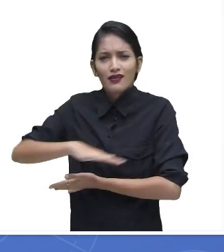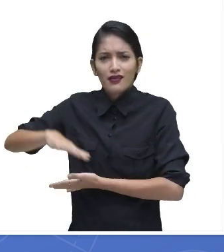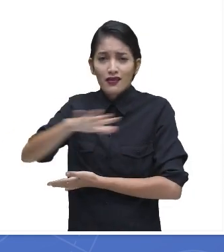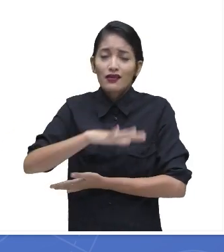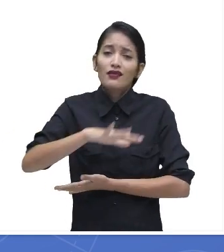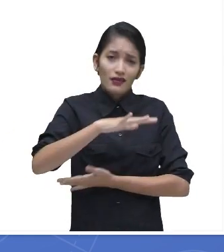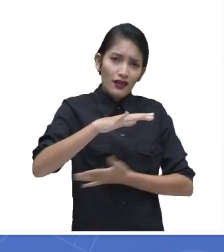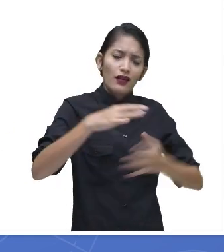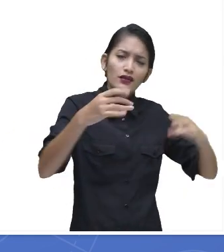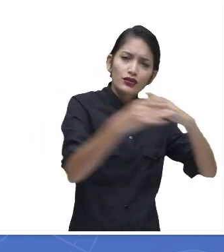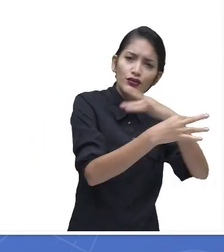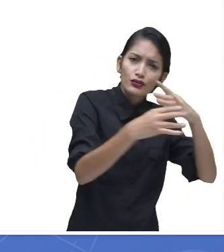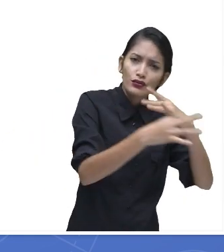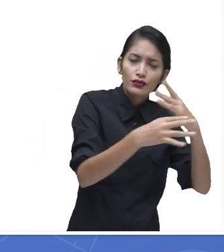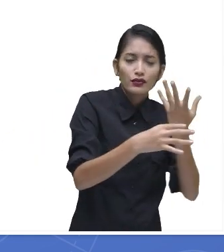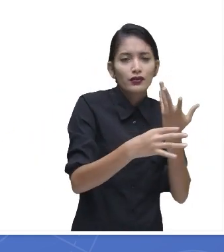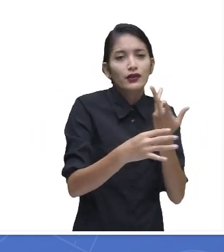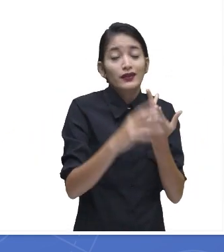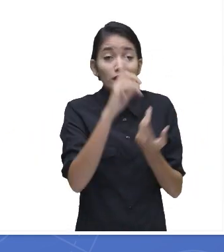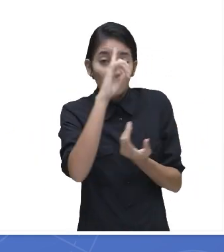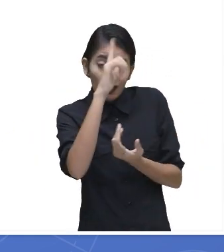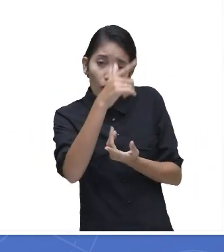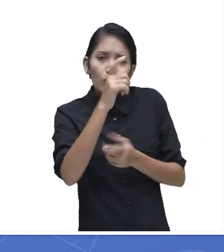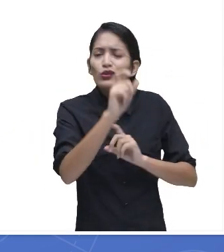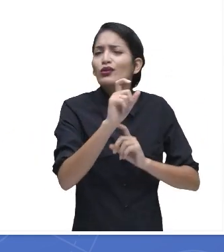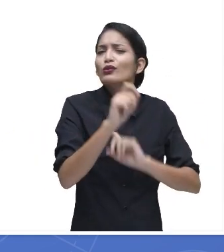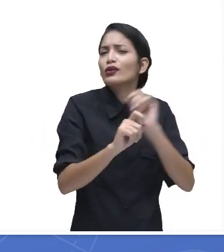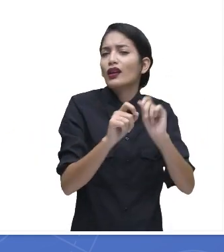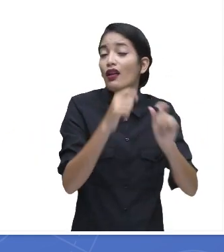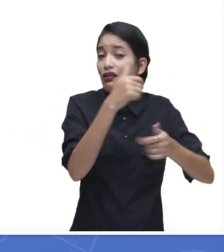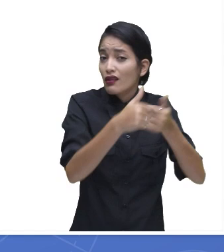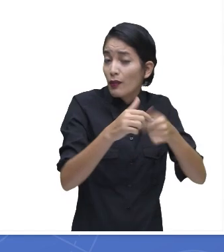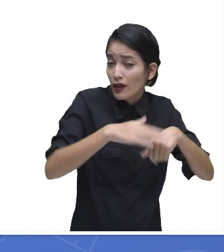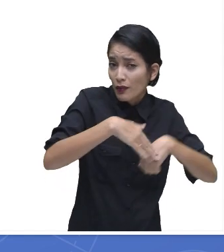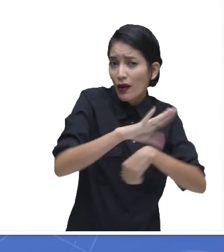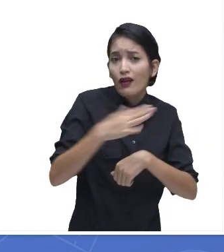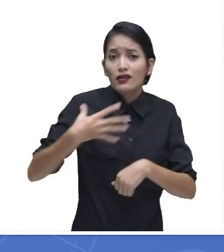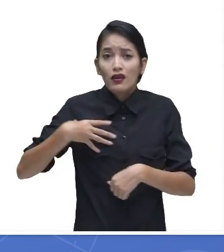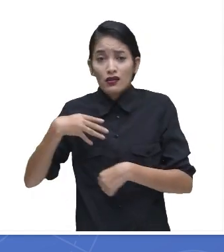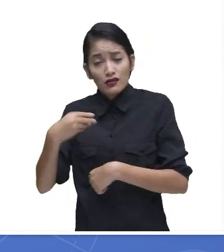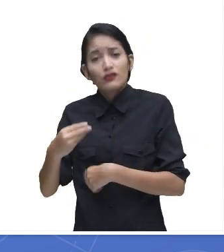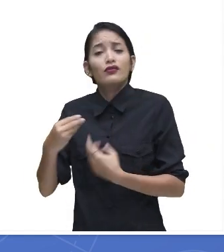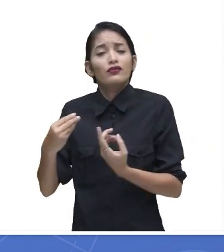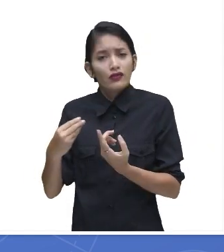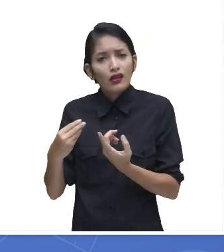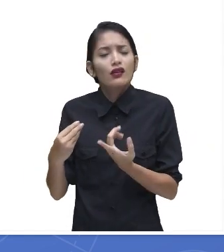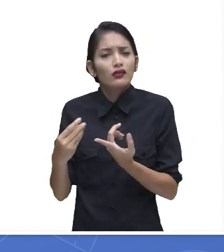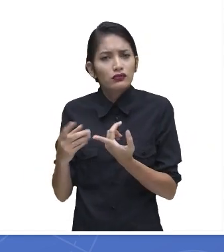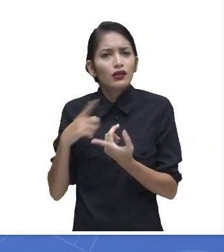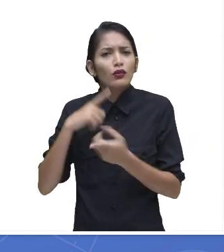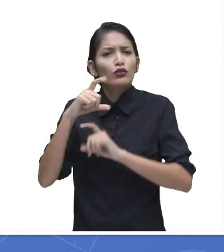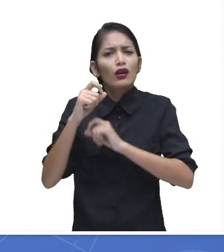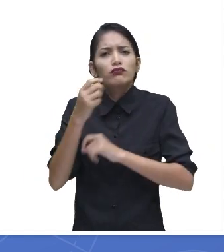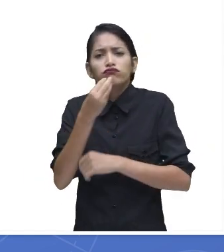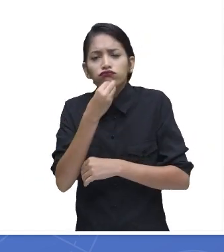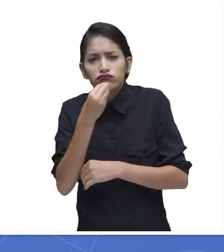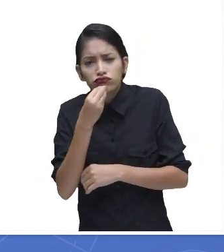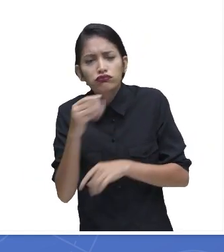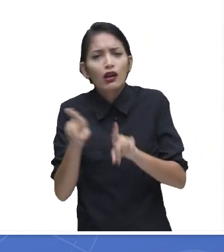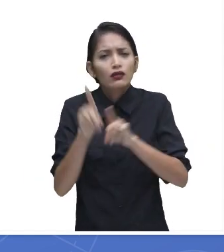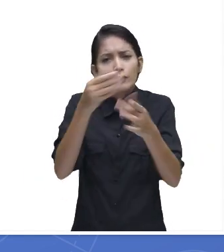urbanizadas, que, pela lógica, né, vai ter mais empregos, os filhos eventuais dessas pessoas podem ter mais oportunidades